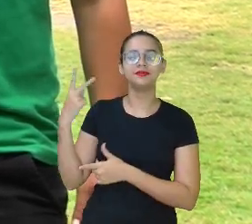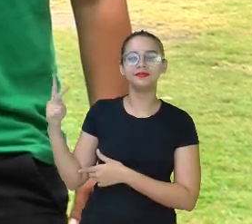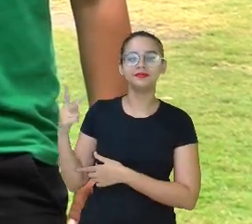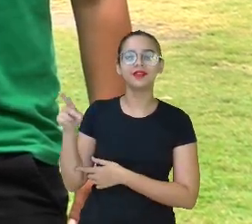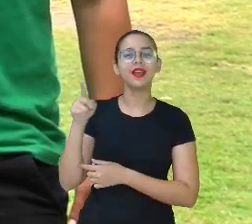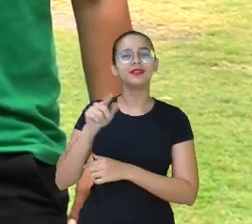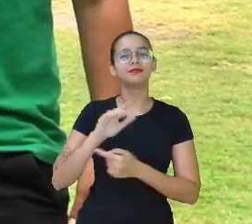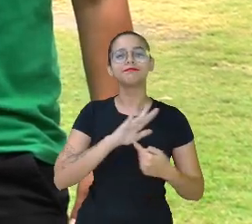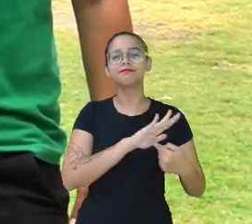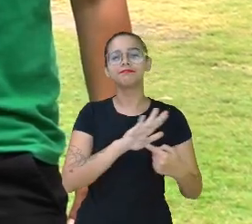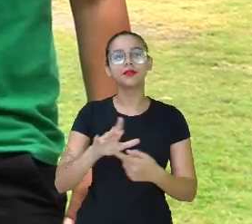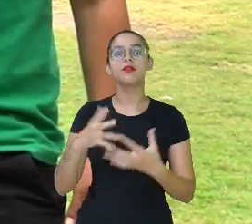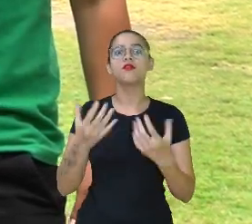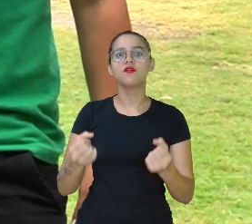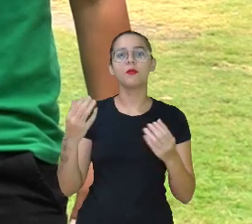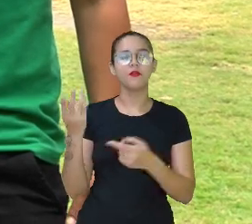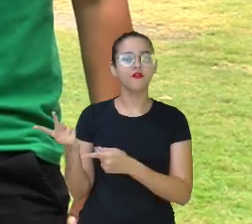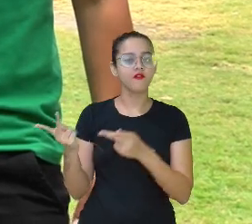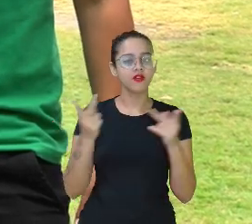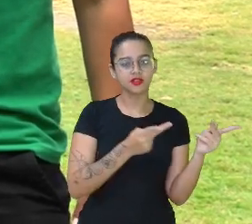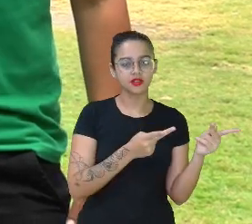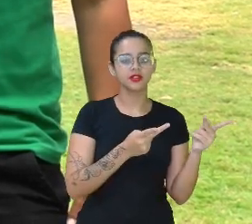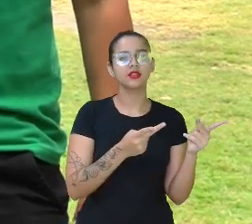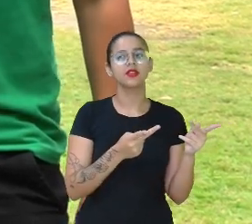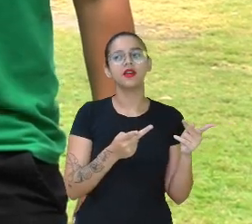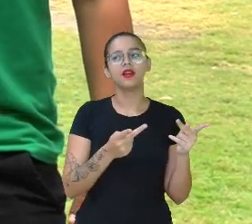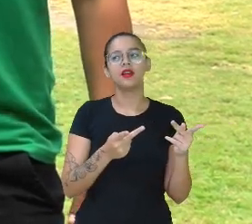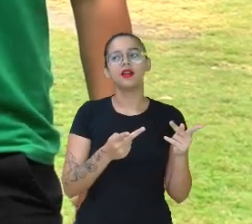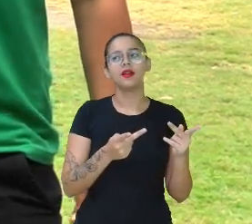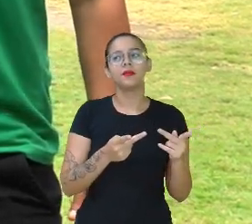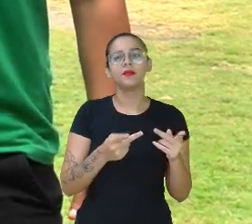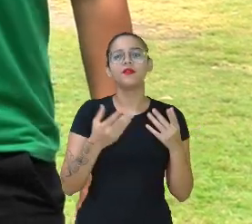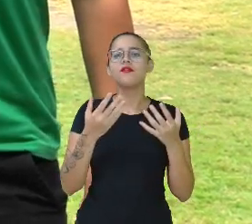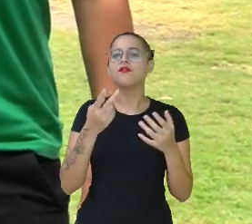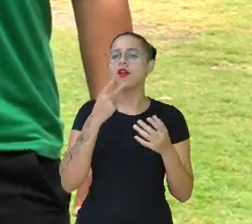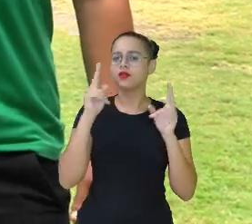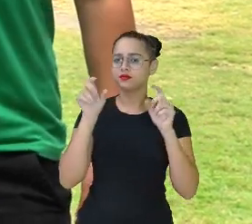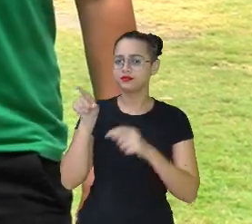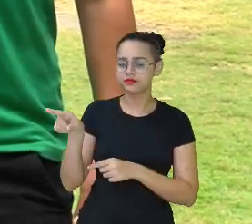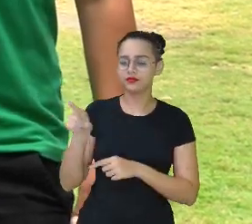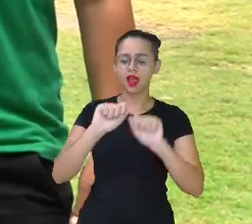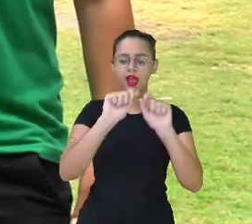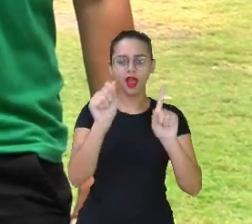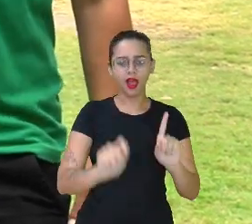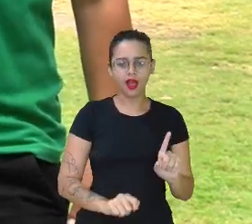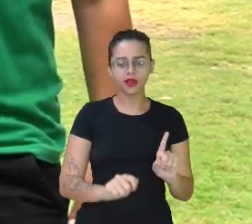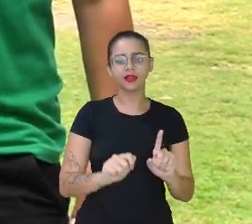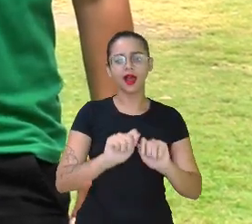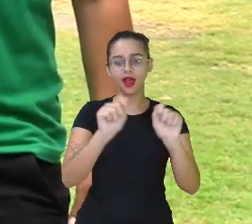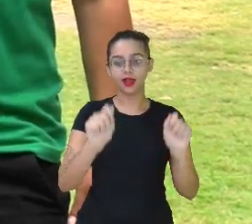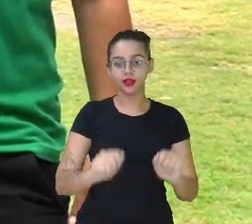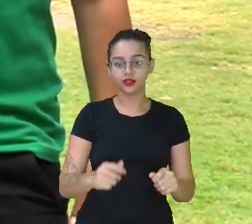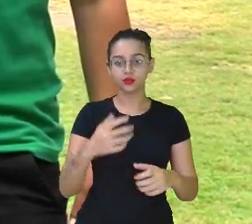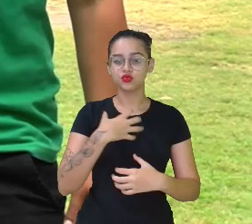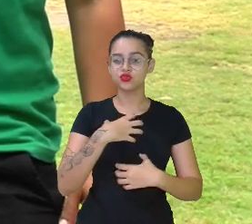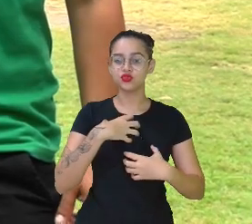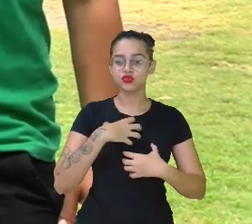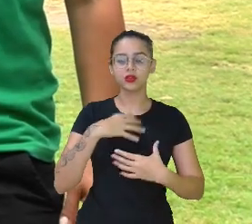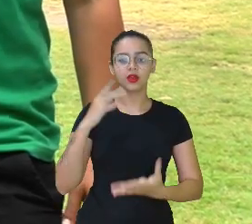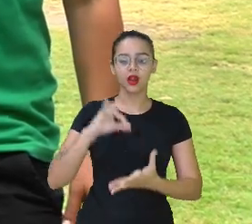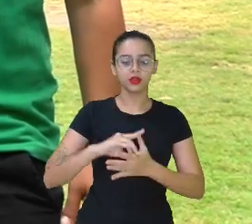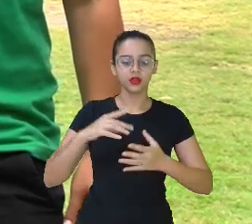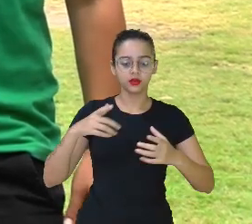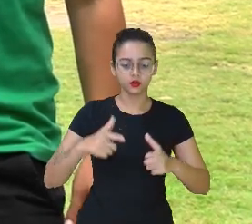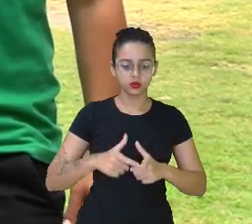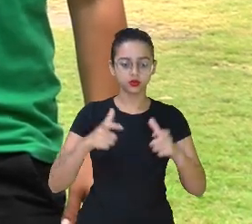essa exposição que vamos visitar, ele vem falando justamente sobre isso, a arte enquanto um espaço de ampliação da realidade e